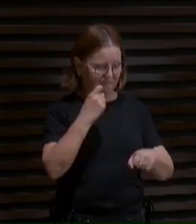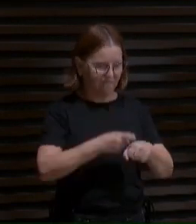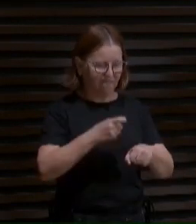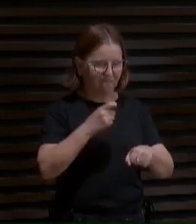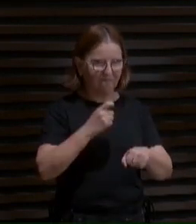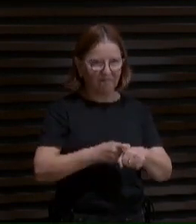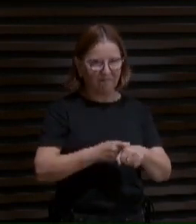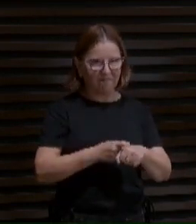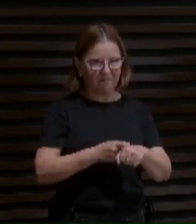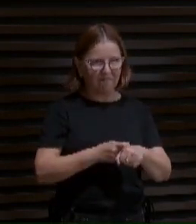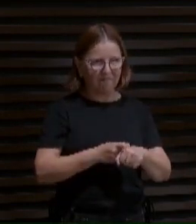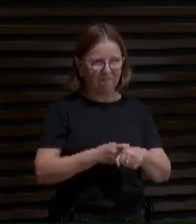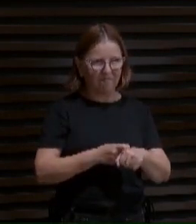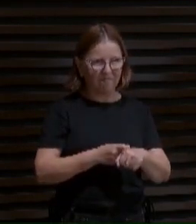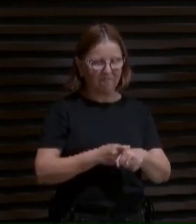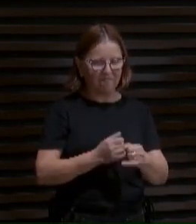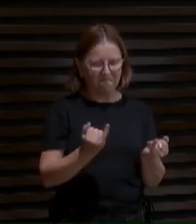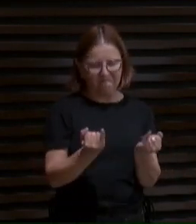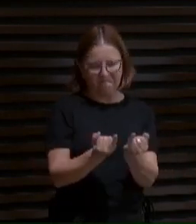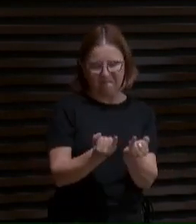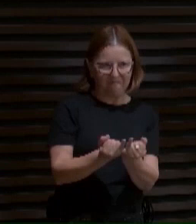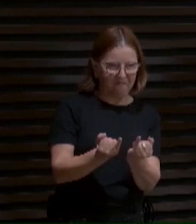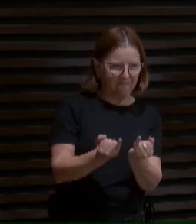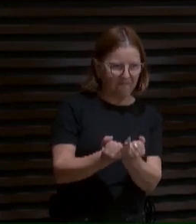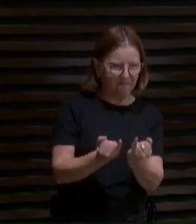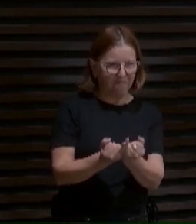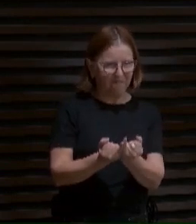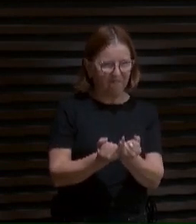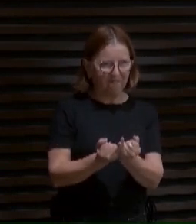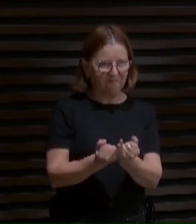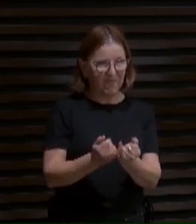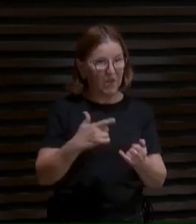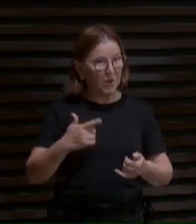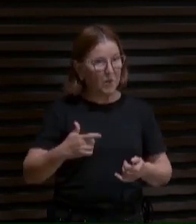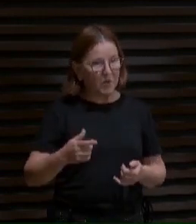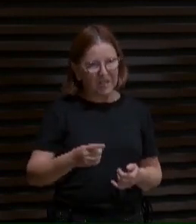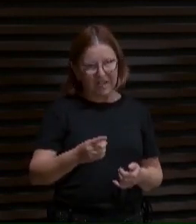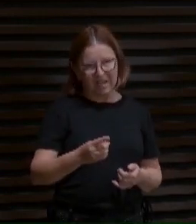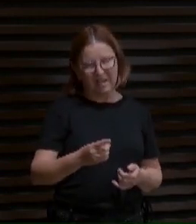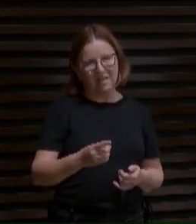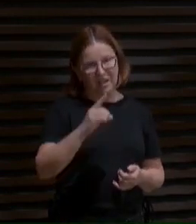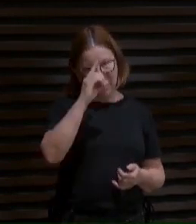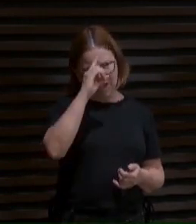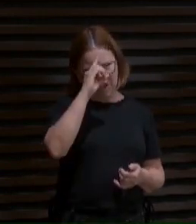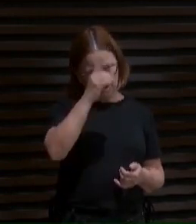implacáveis, caluniadores, sem domínio de si,